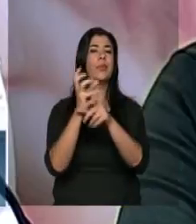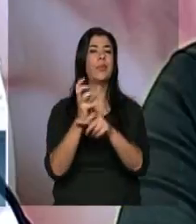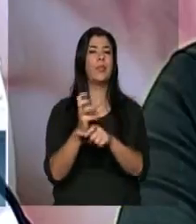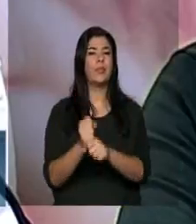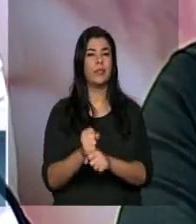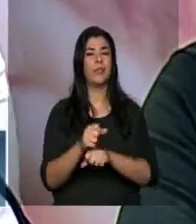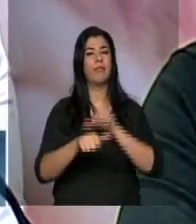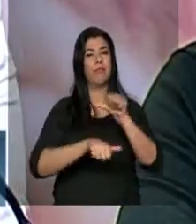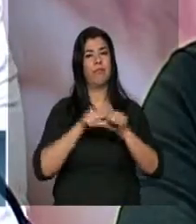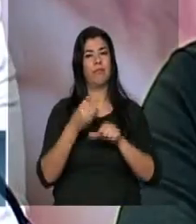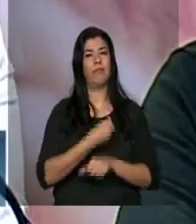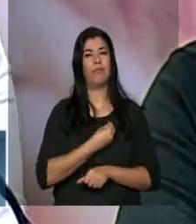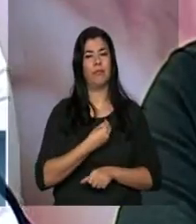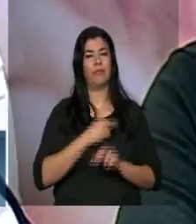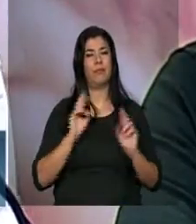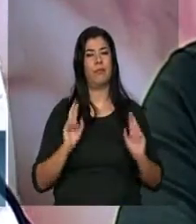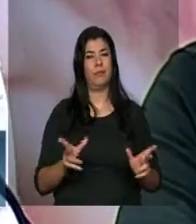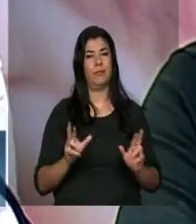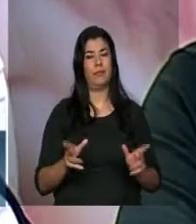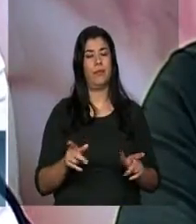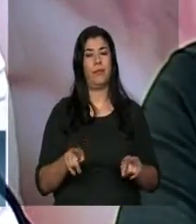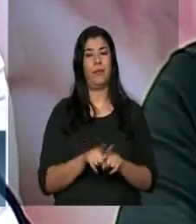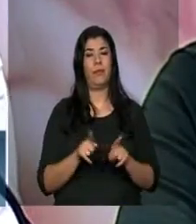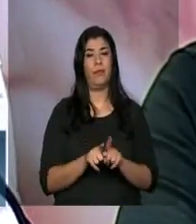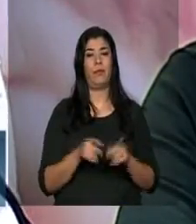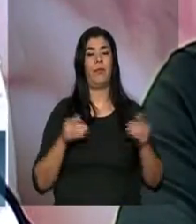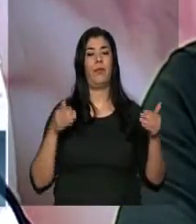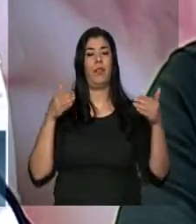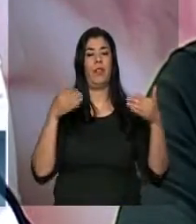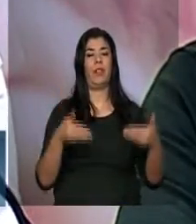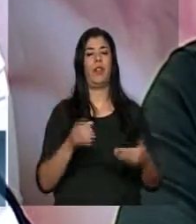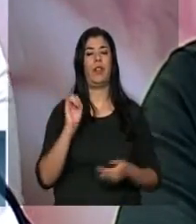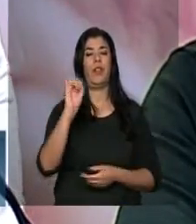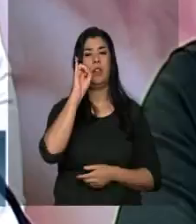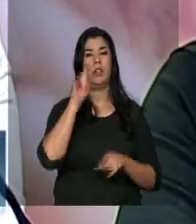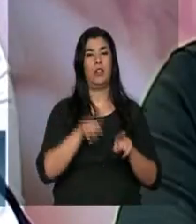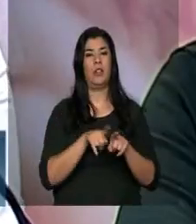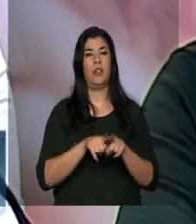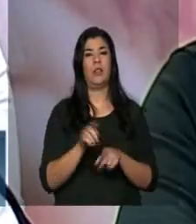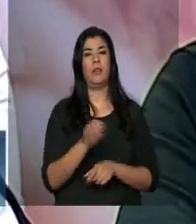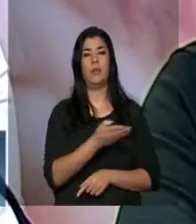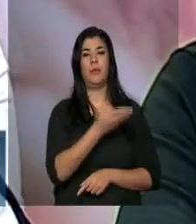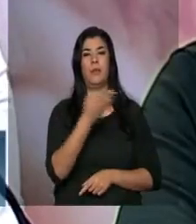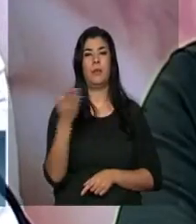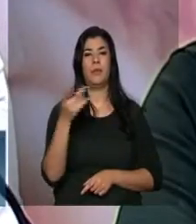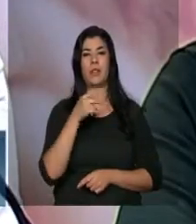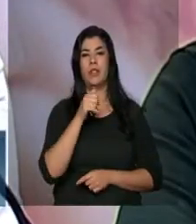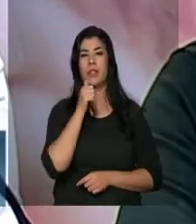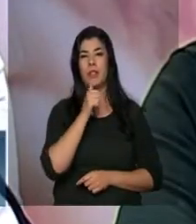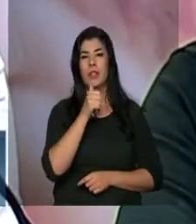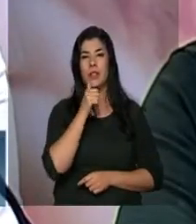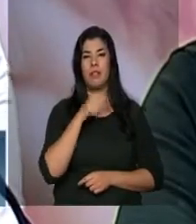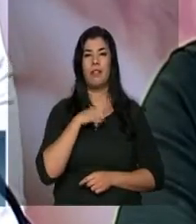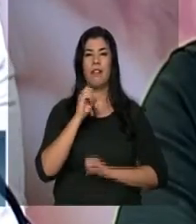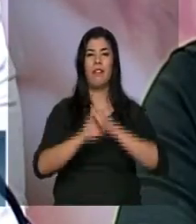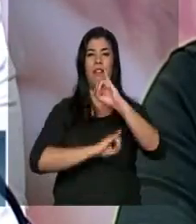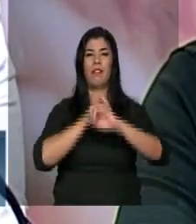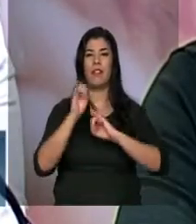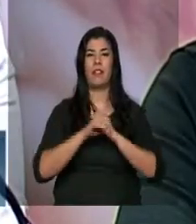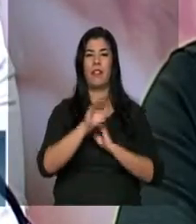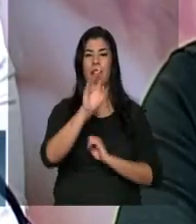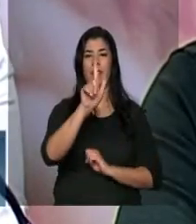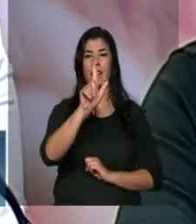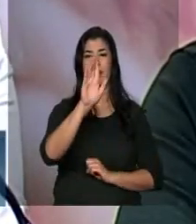diferente. Aqui a participação extremamente importante das blogueiras Thalita Campedelli,